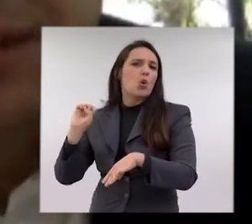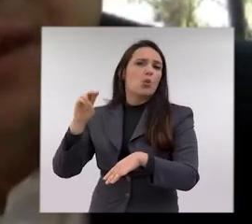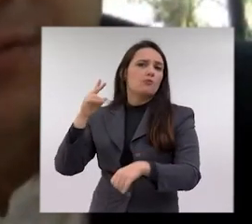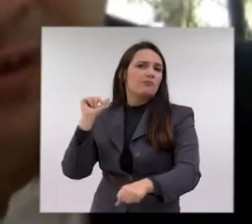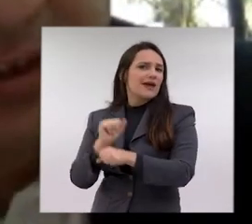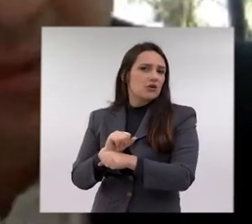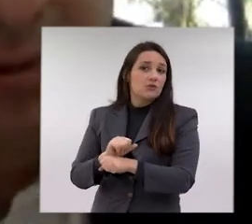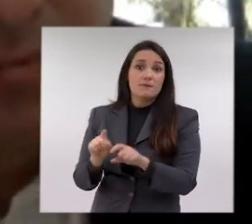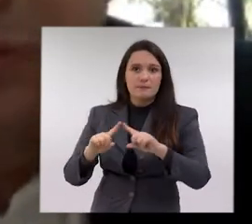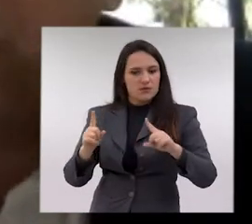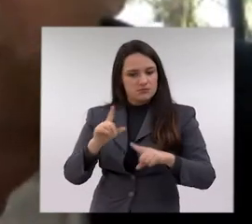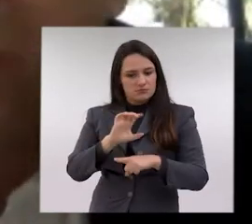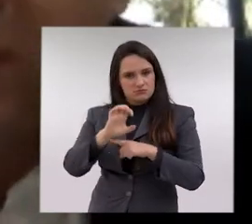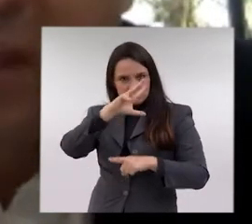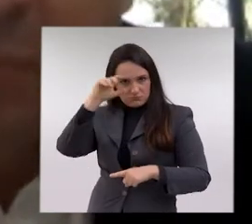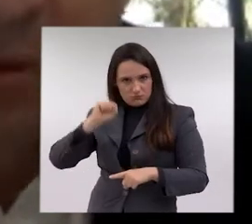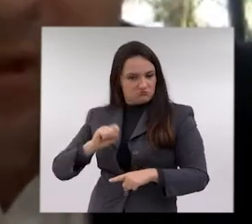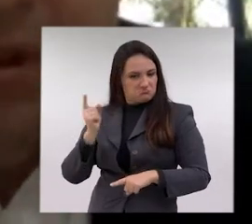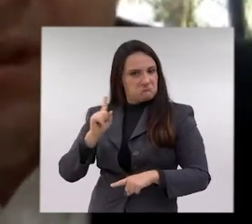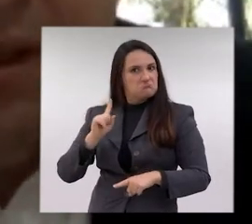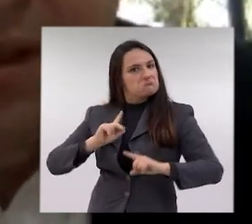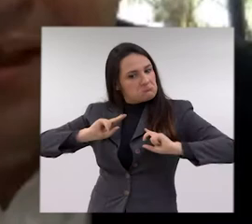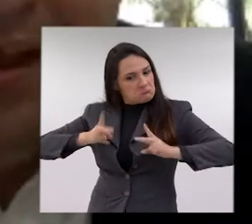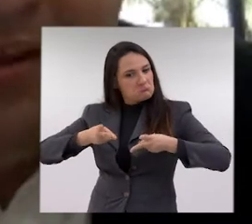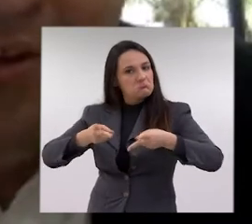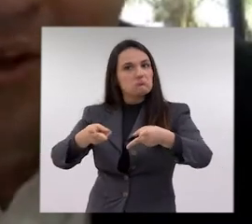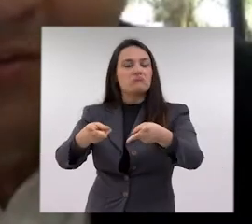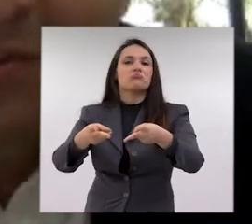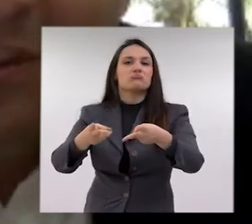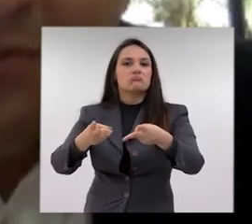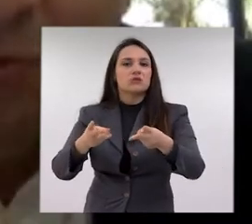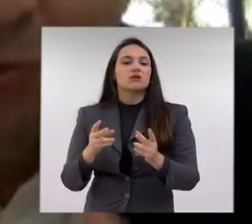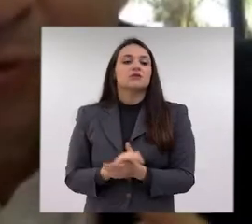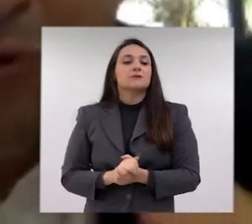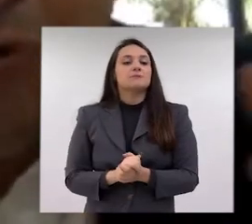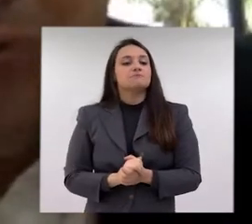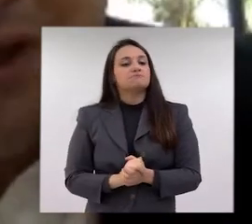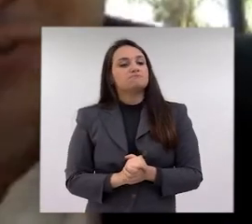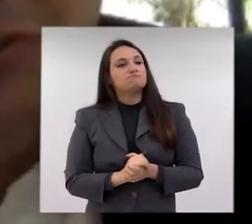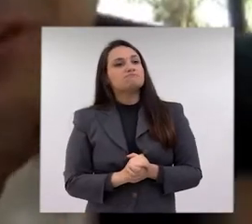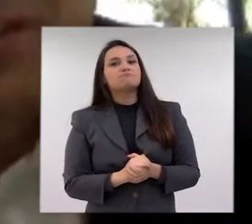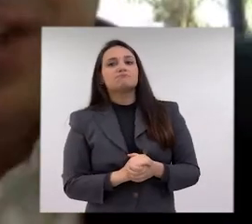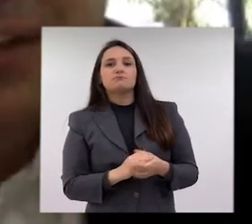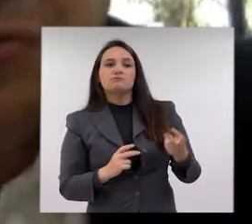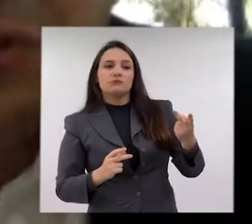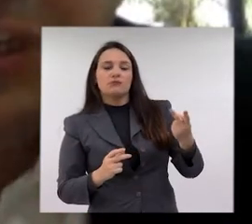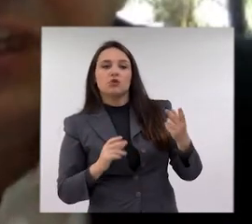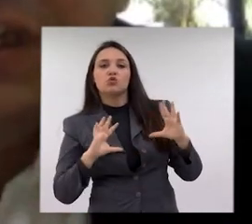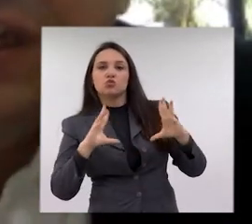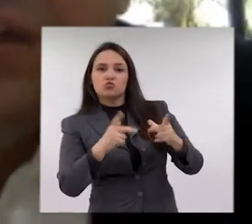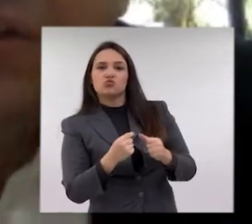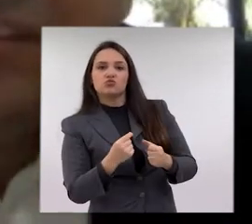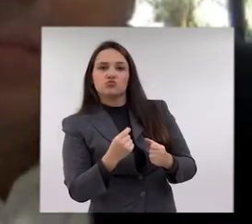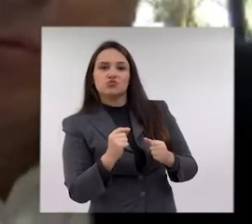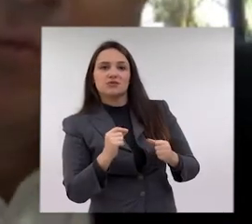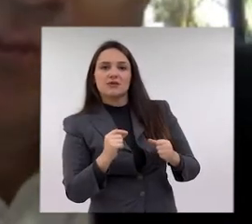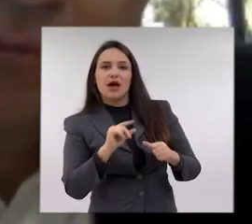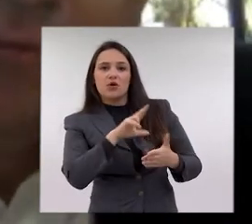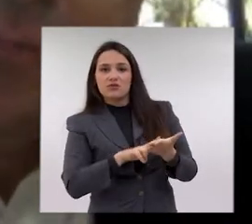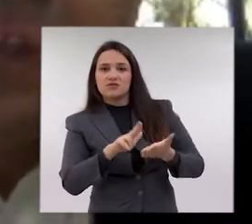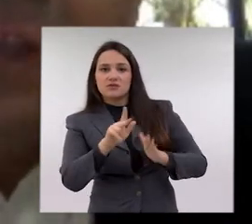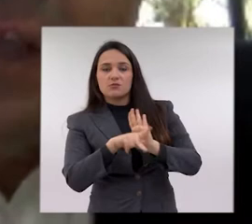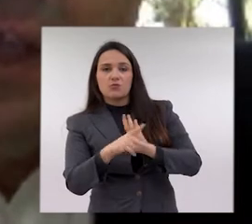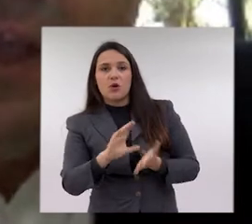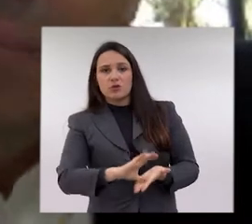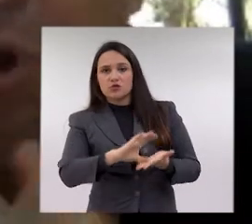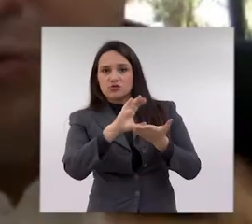atividades, os calendários acadêmicos. Mato Grosso deu exemplo. Nós, junto com as universidades do CRI, nós temos o